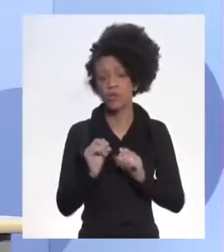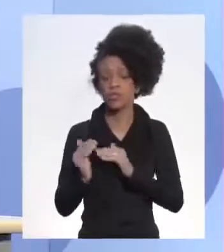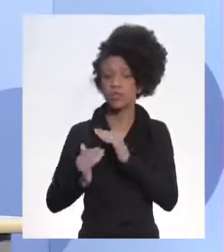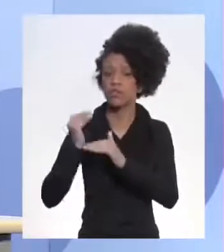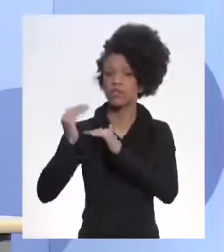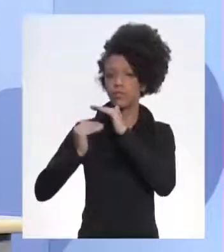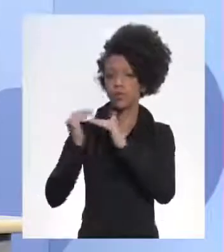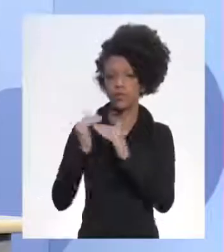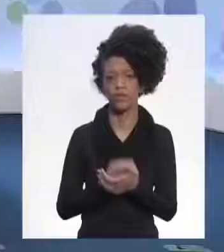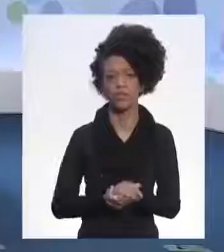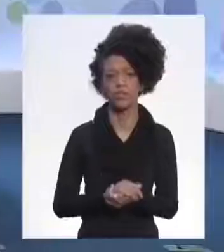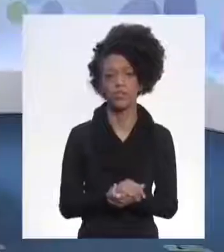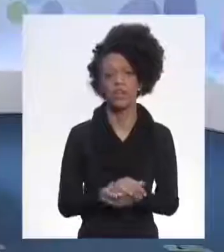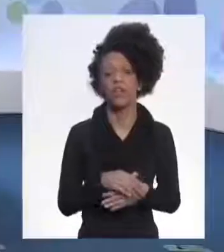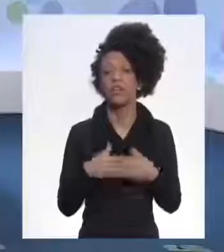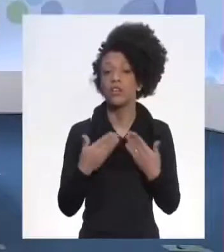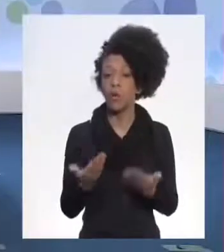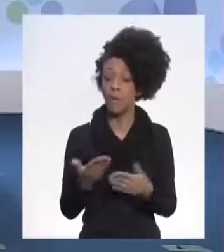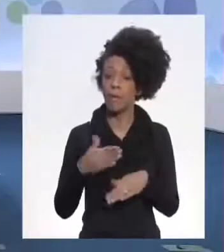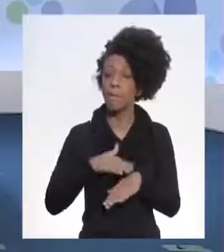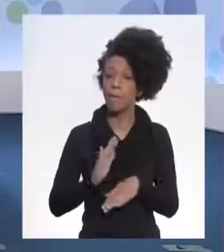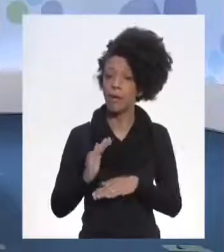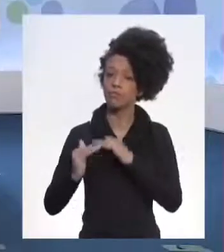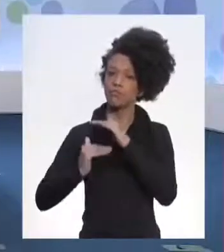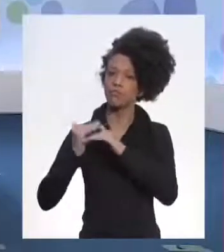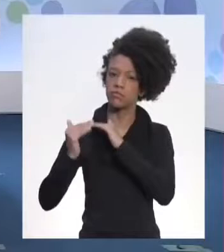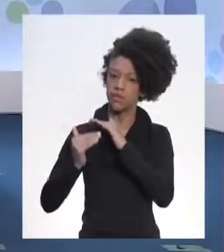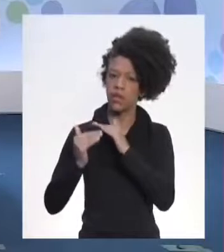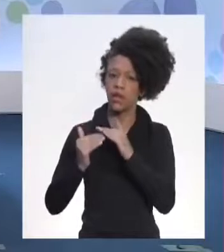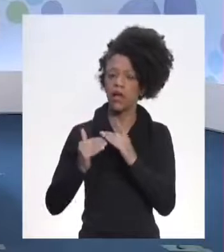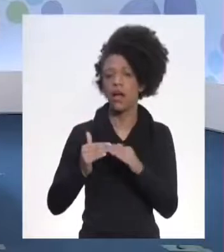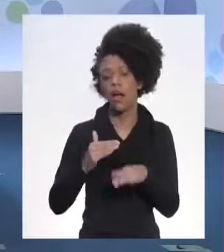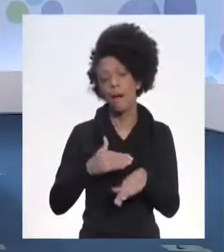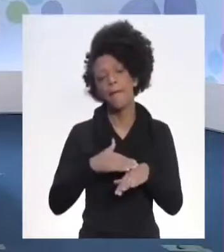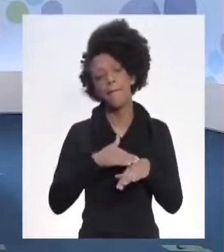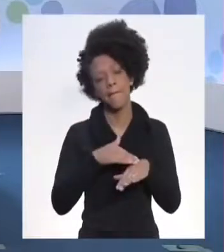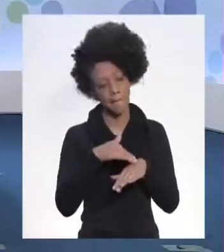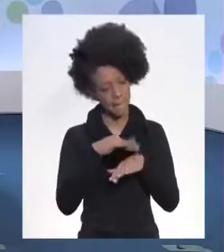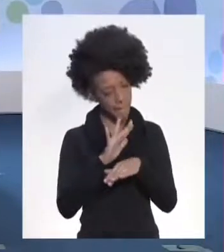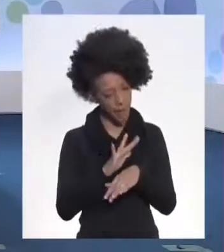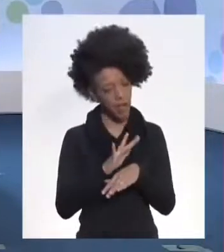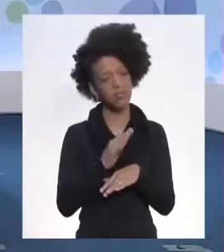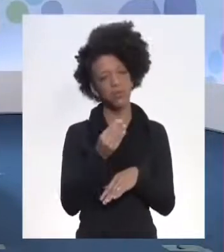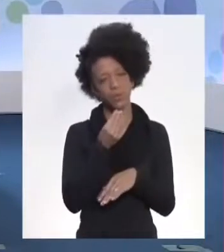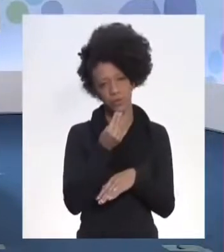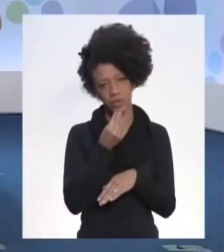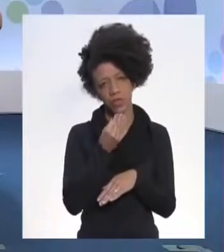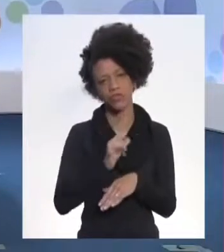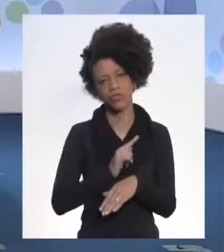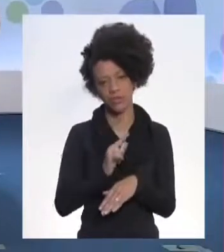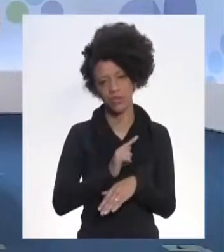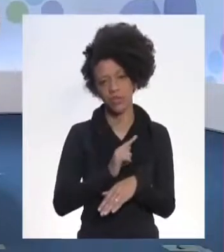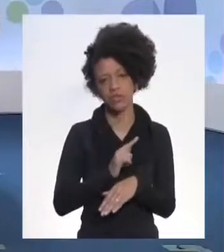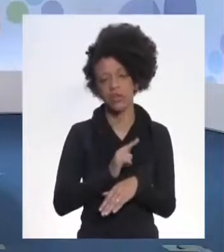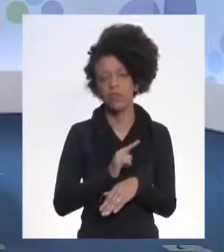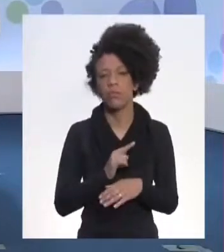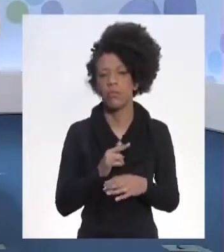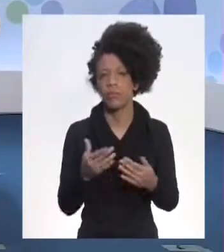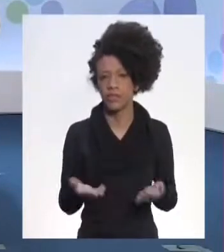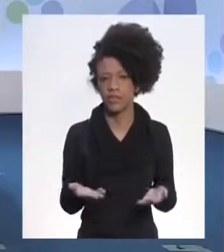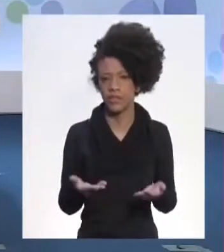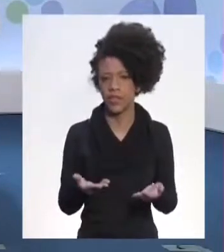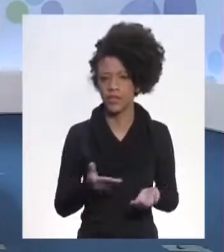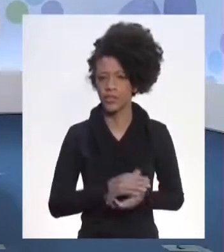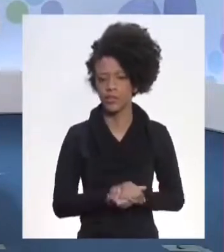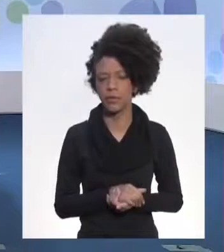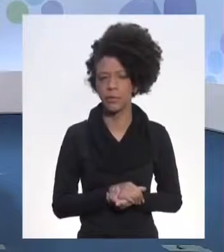Então, quanto mais eu desenvolvo, maior a chance também de eu ter uma nota maior. Isso